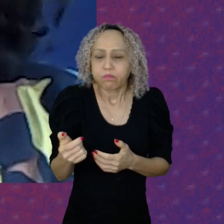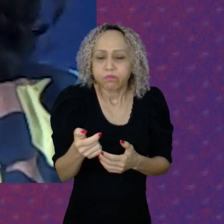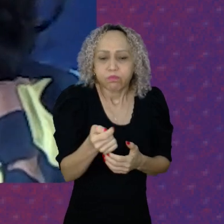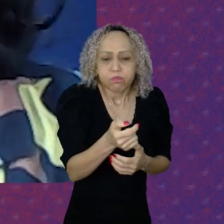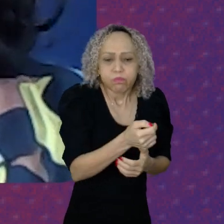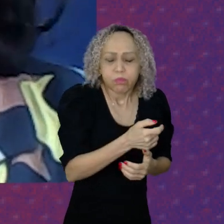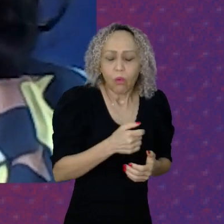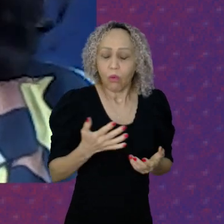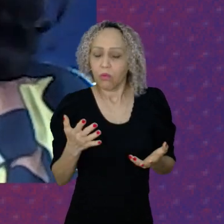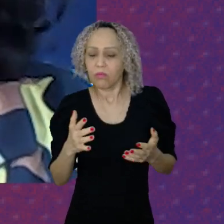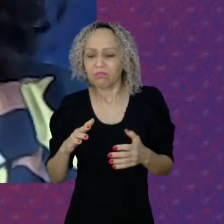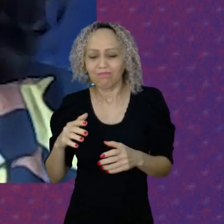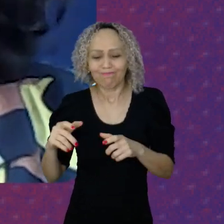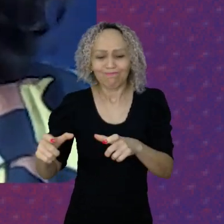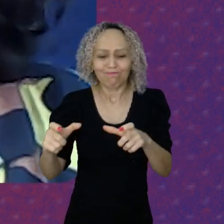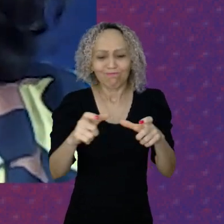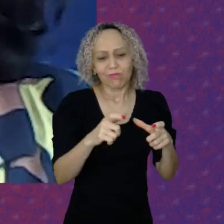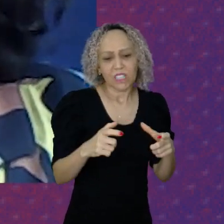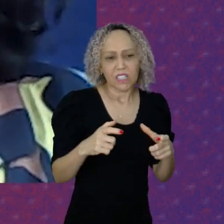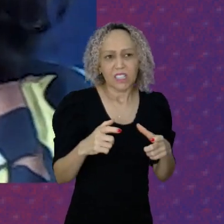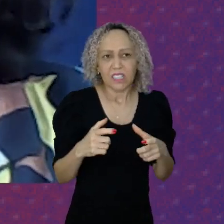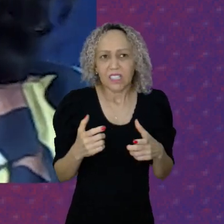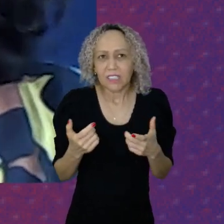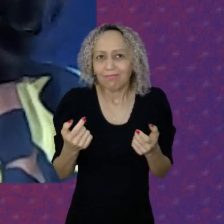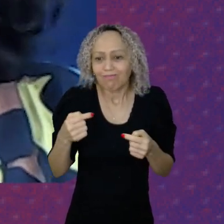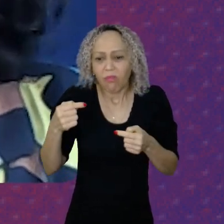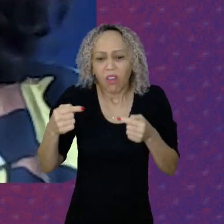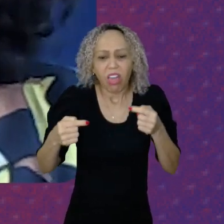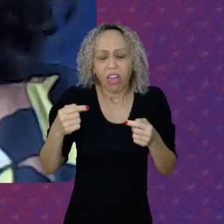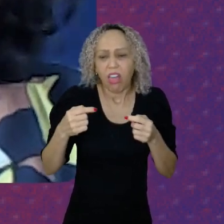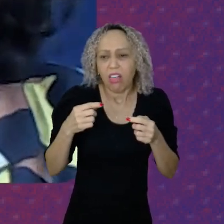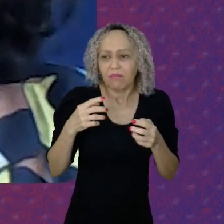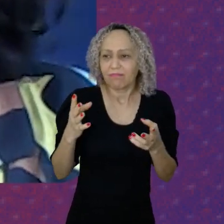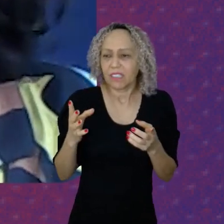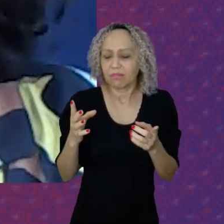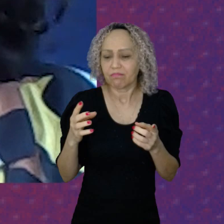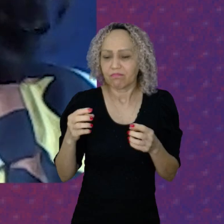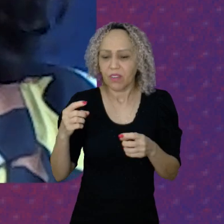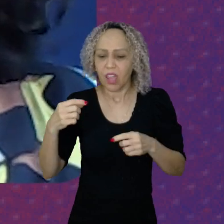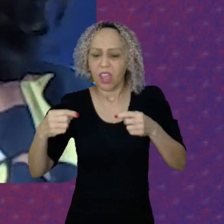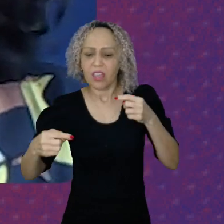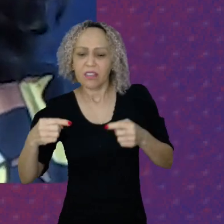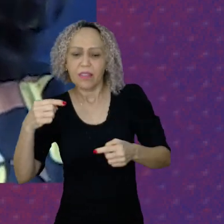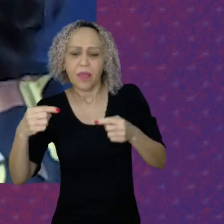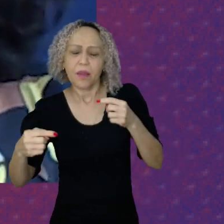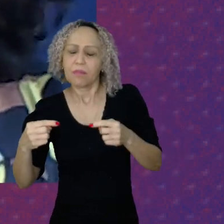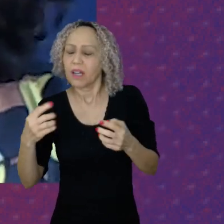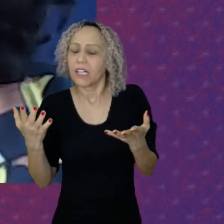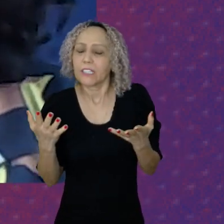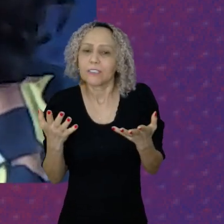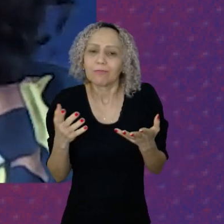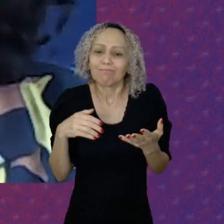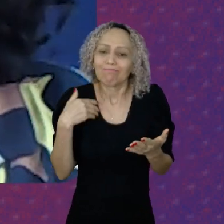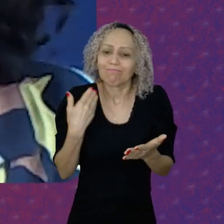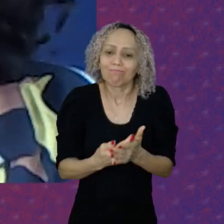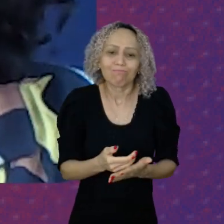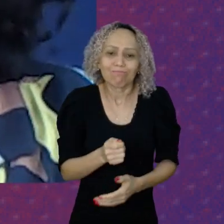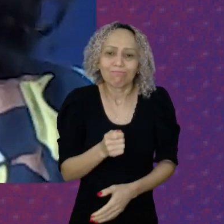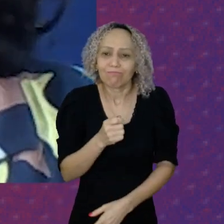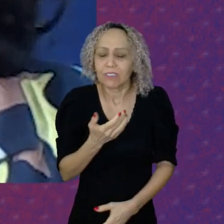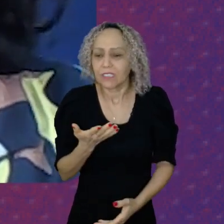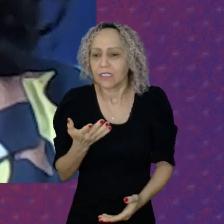debate, mas esse é um problema, né, que interfere no dia a dia das